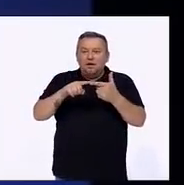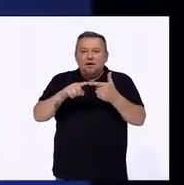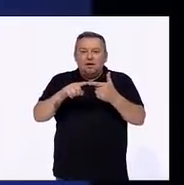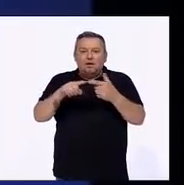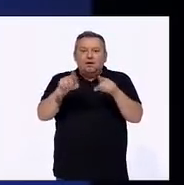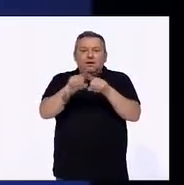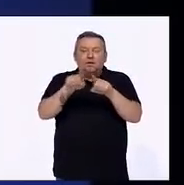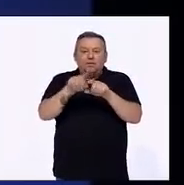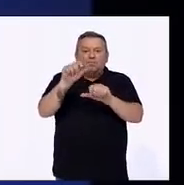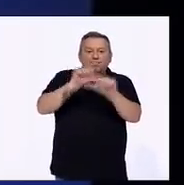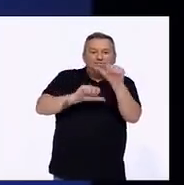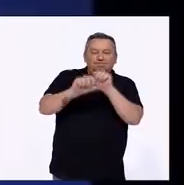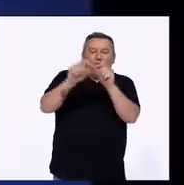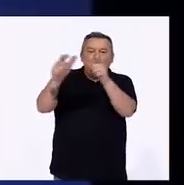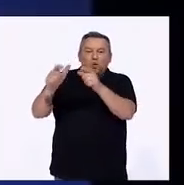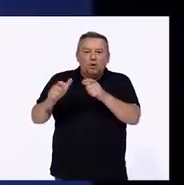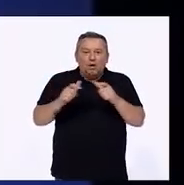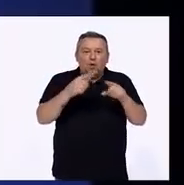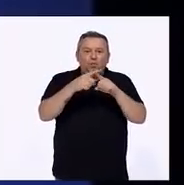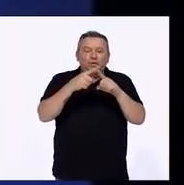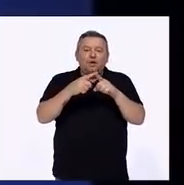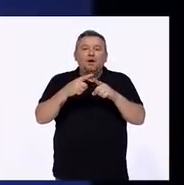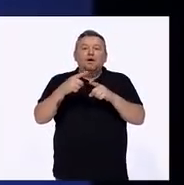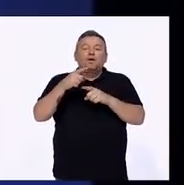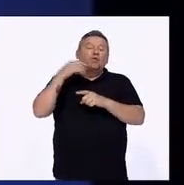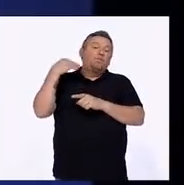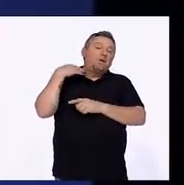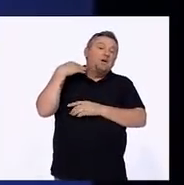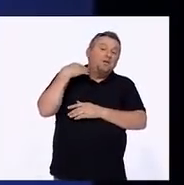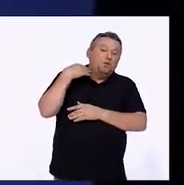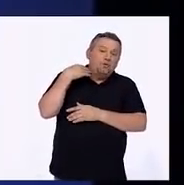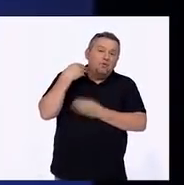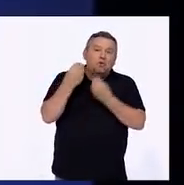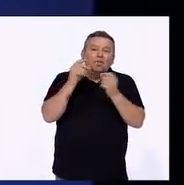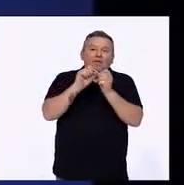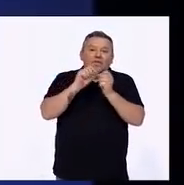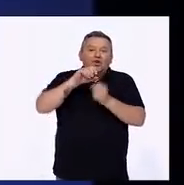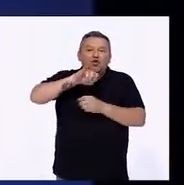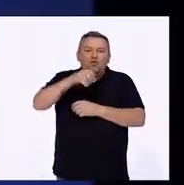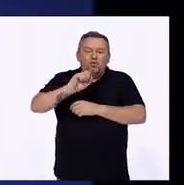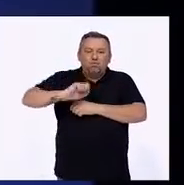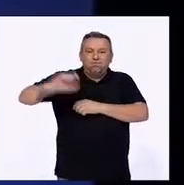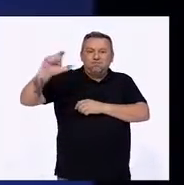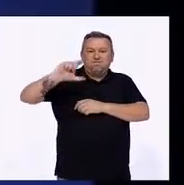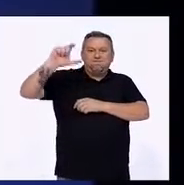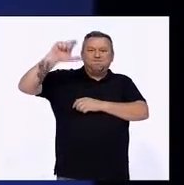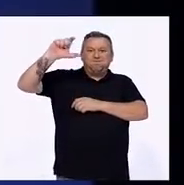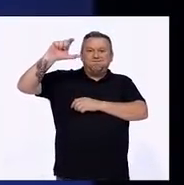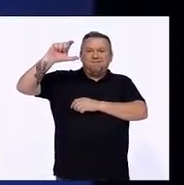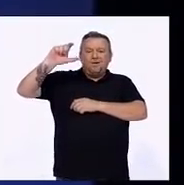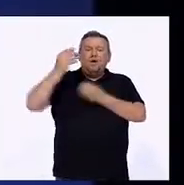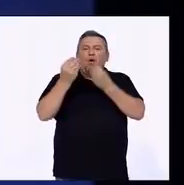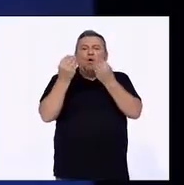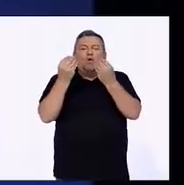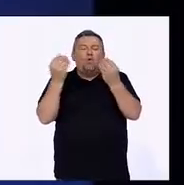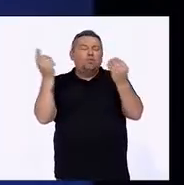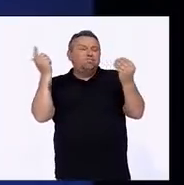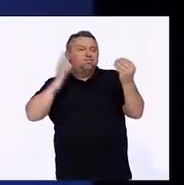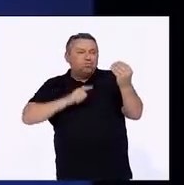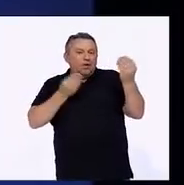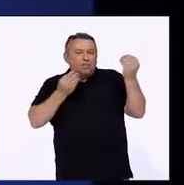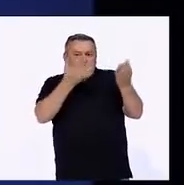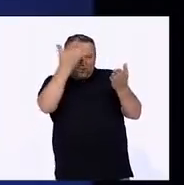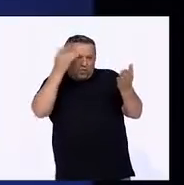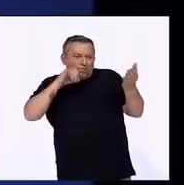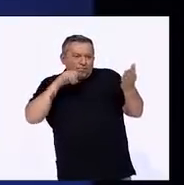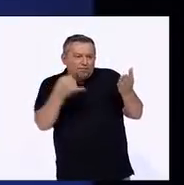reforma do sistema bancário. Porque com juros altos, como fazer com que as pessoas investam? Como garantir que as pessoas tenham oportunidade de expressar os seus